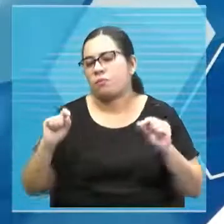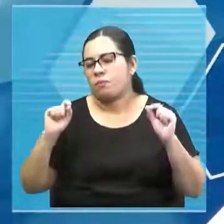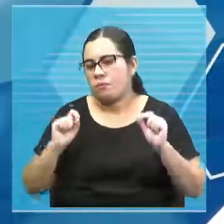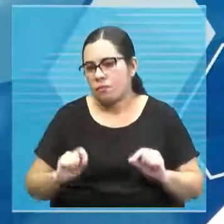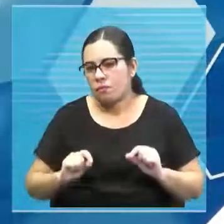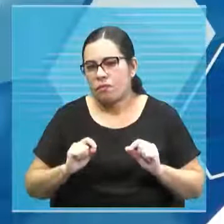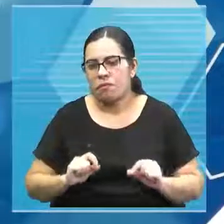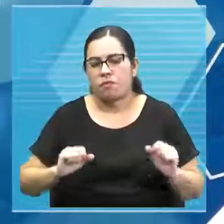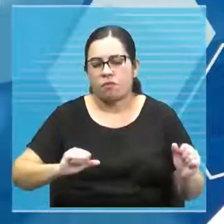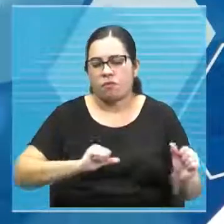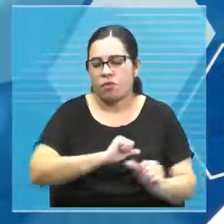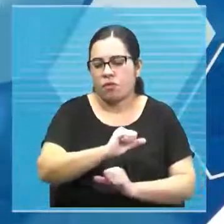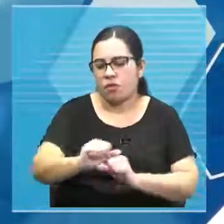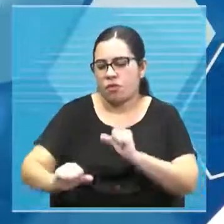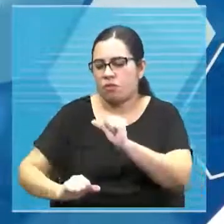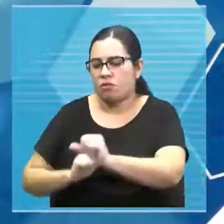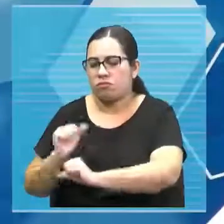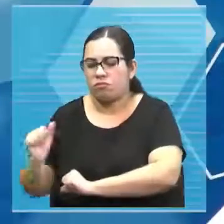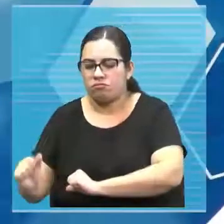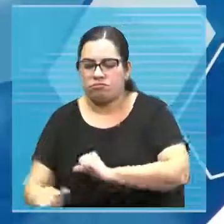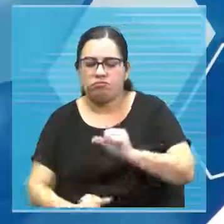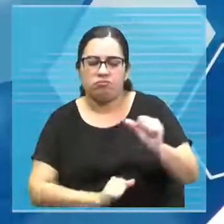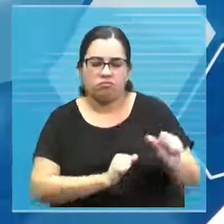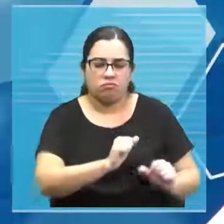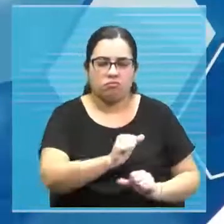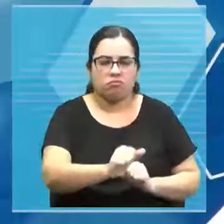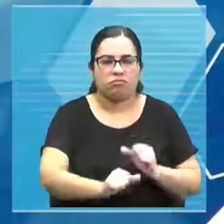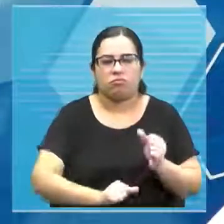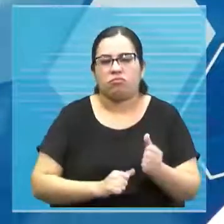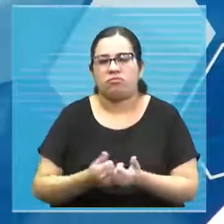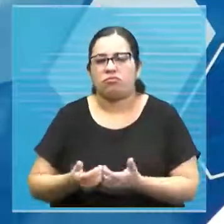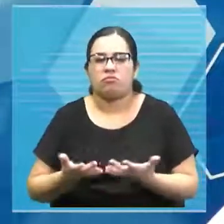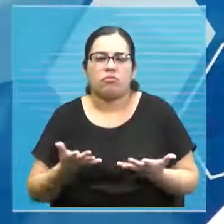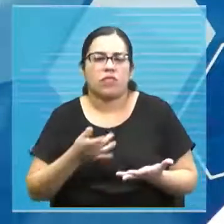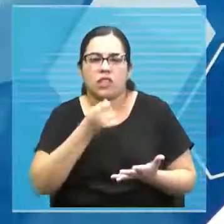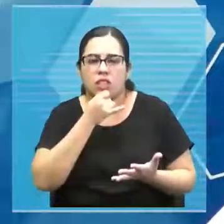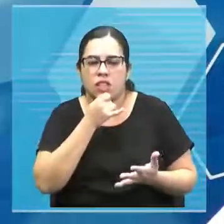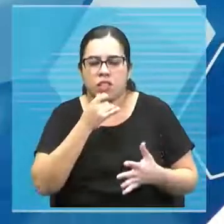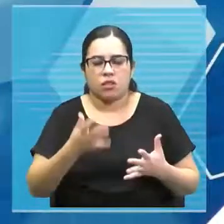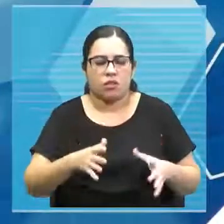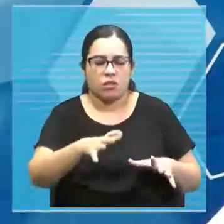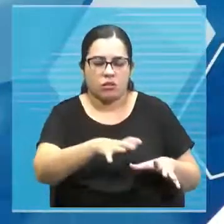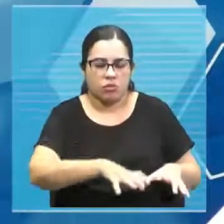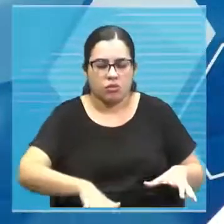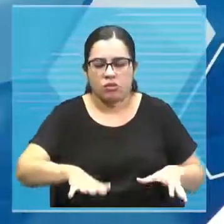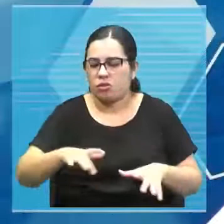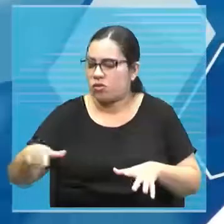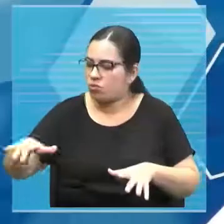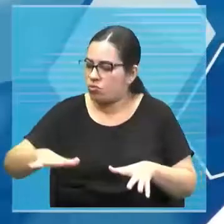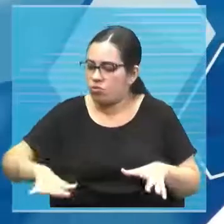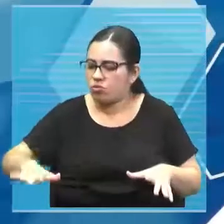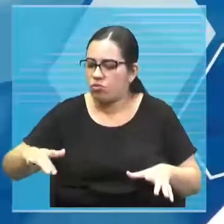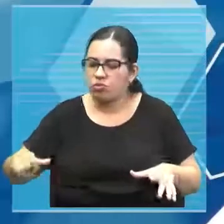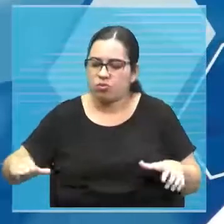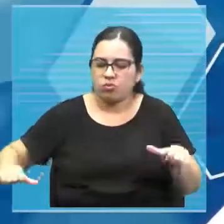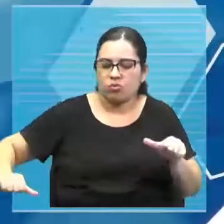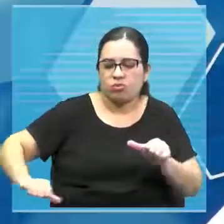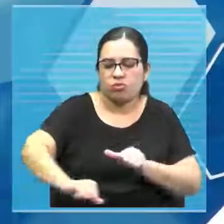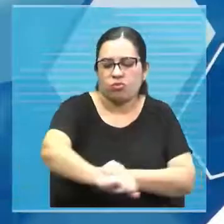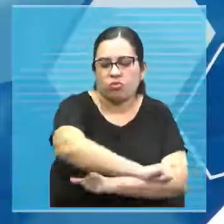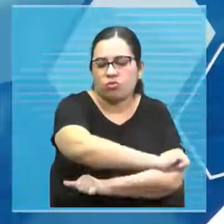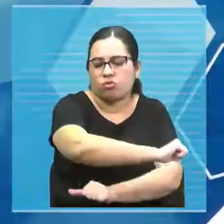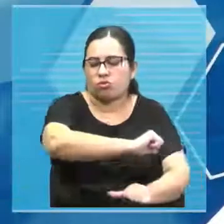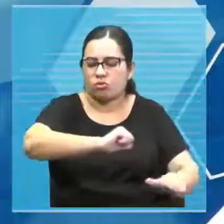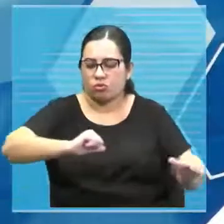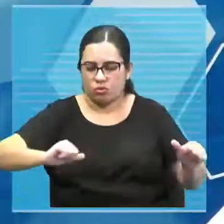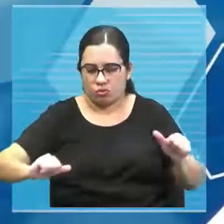fazer a transição sai do lado de sair do lado da mesa em que estamos e ir para o outro lado da mesa e em que